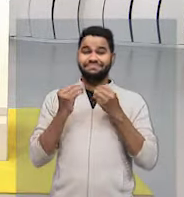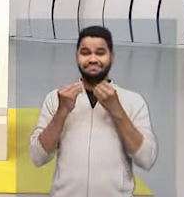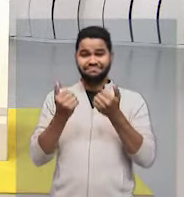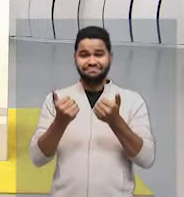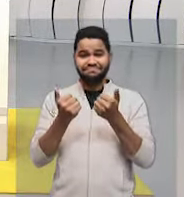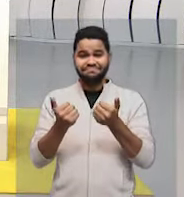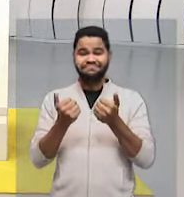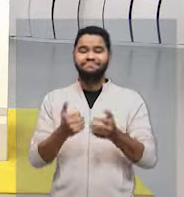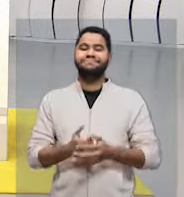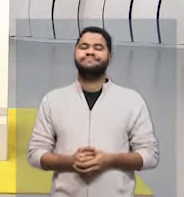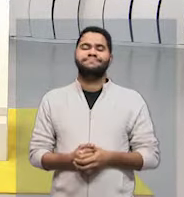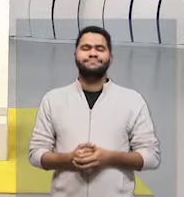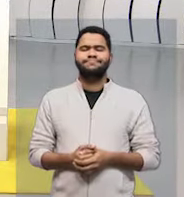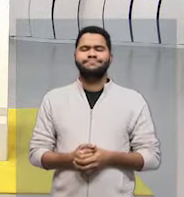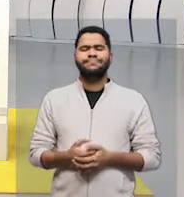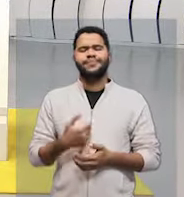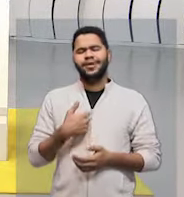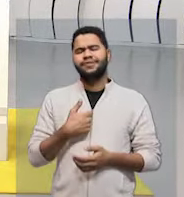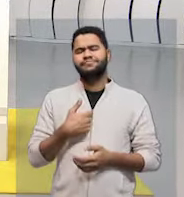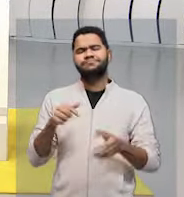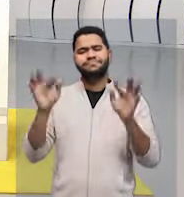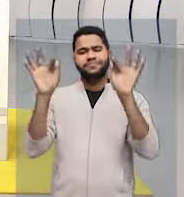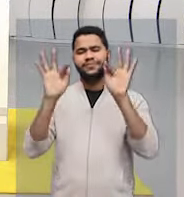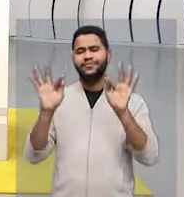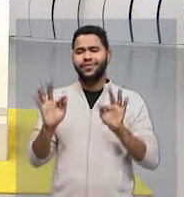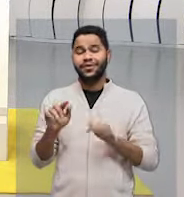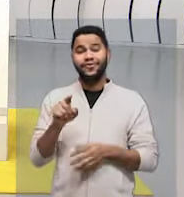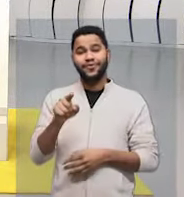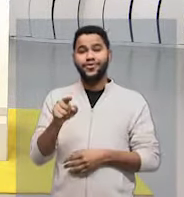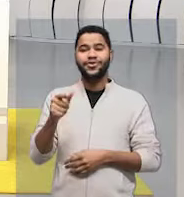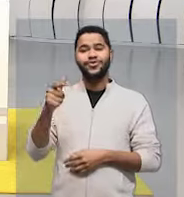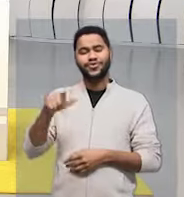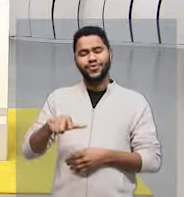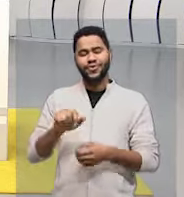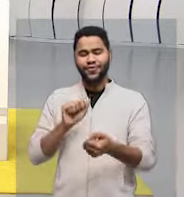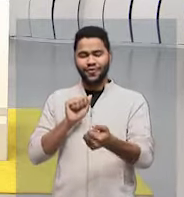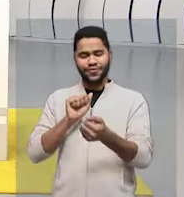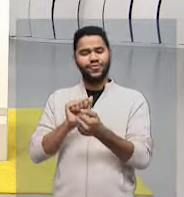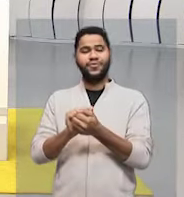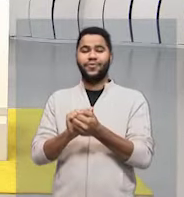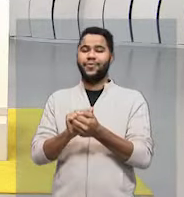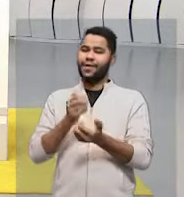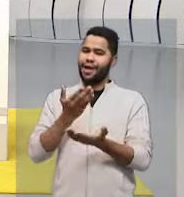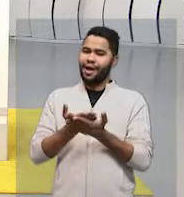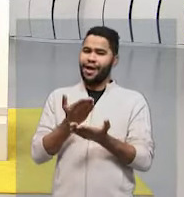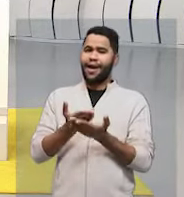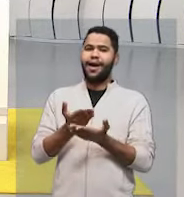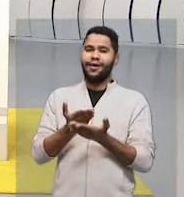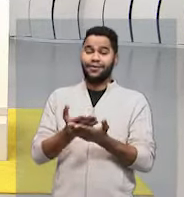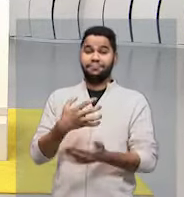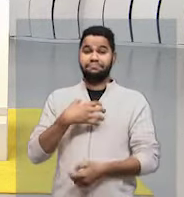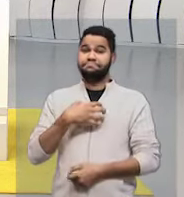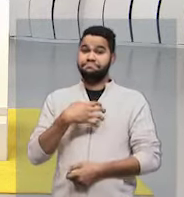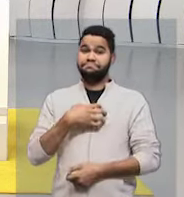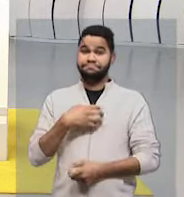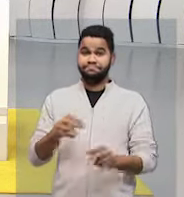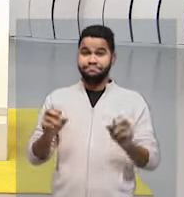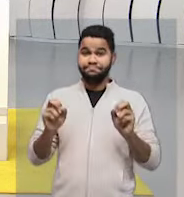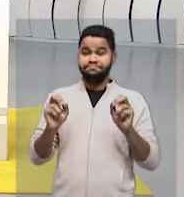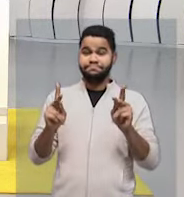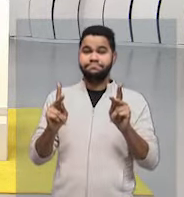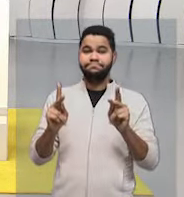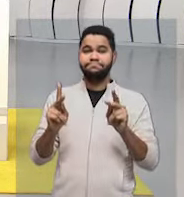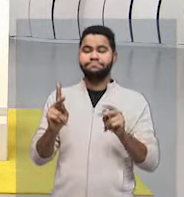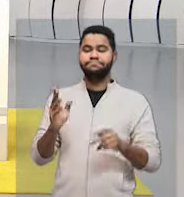tudo bem? Fico muito feliz que você esteja aí de novo comigo para mais uma aula de ciências, tá ok? Meu